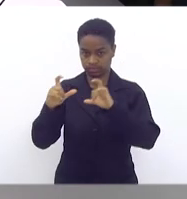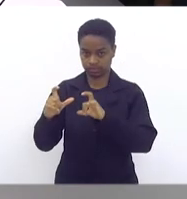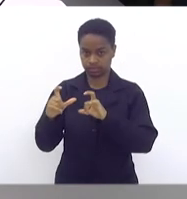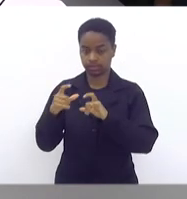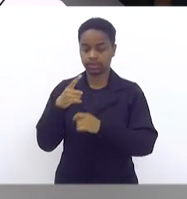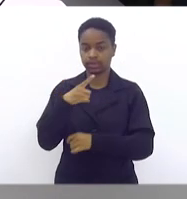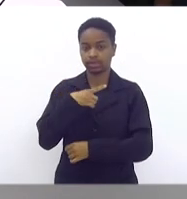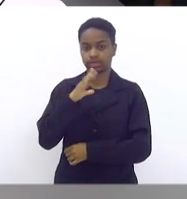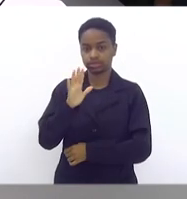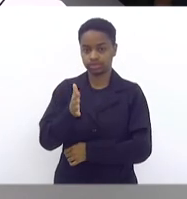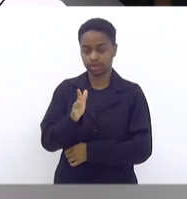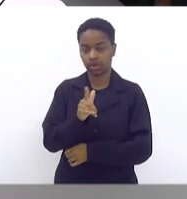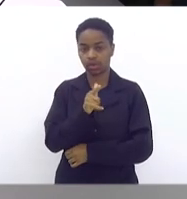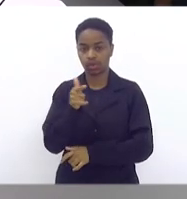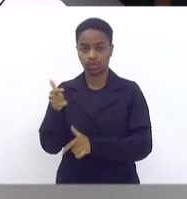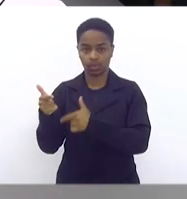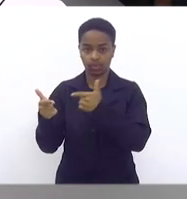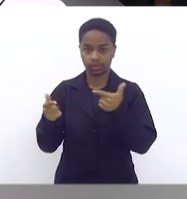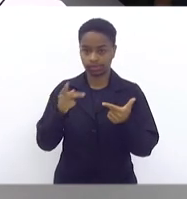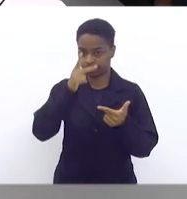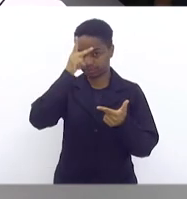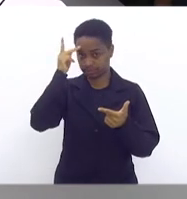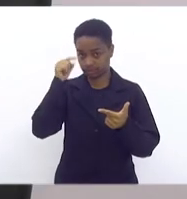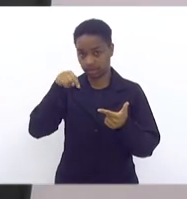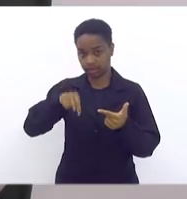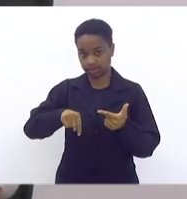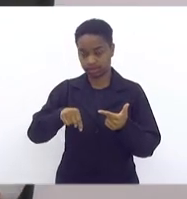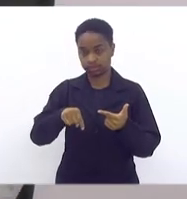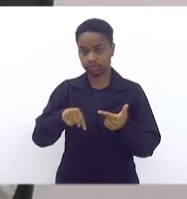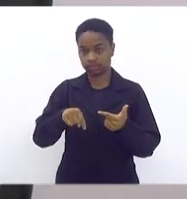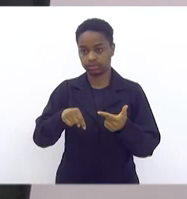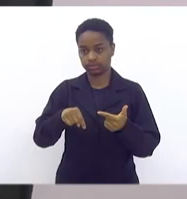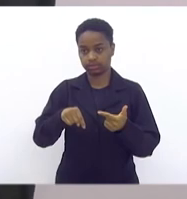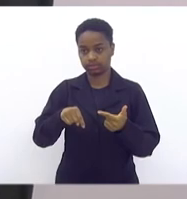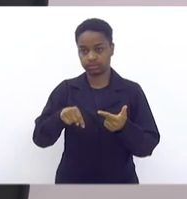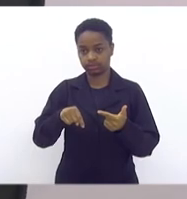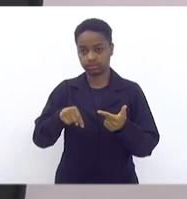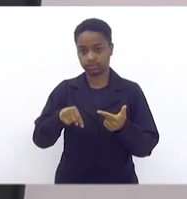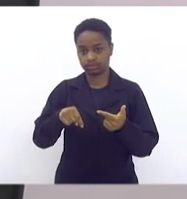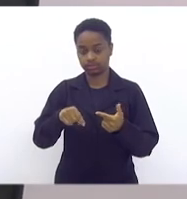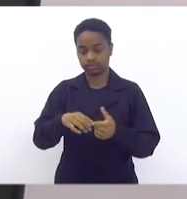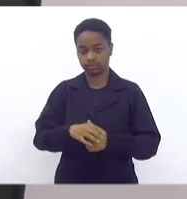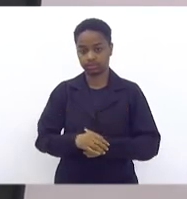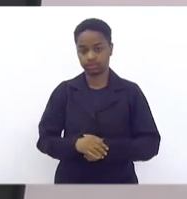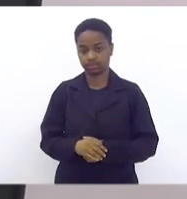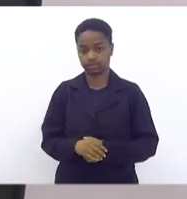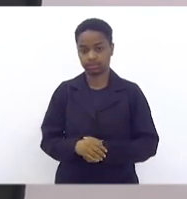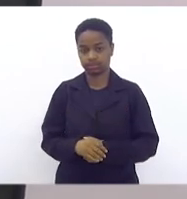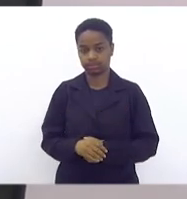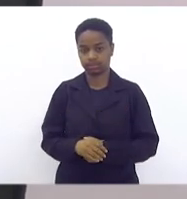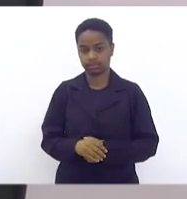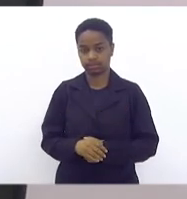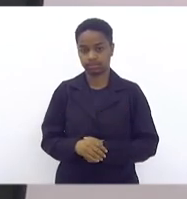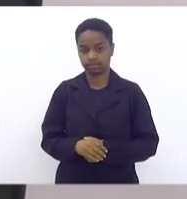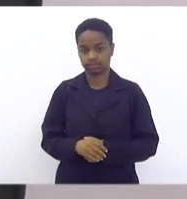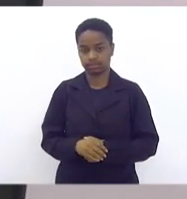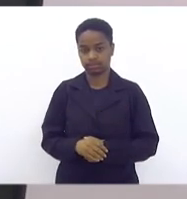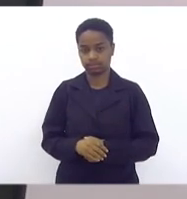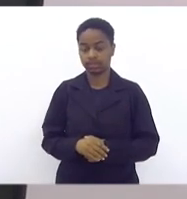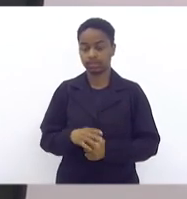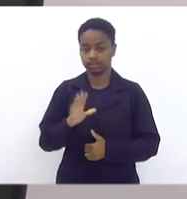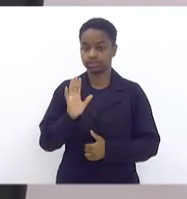aqui outras pessoas que foram eh necessariamente eh